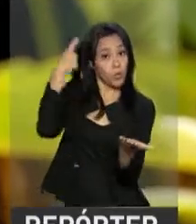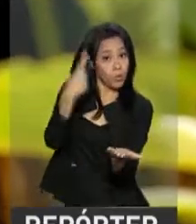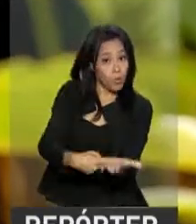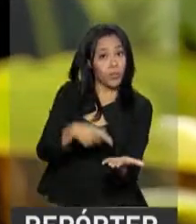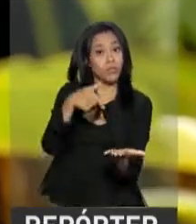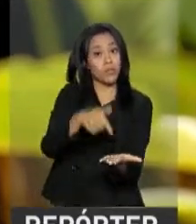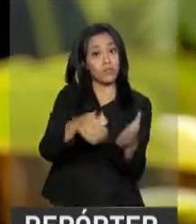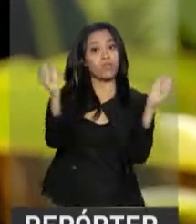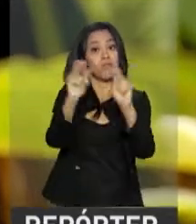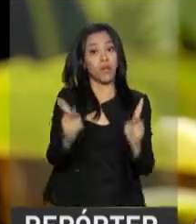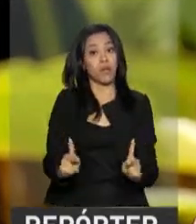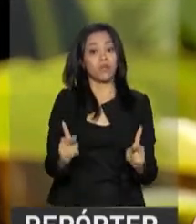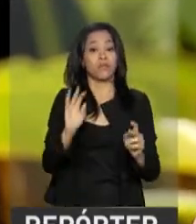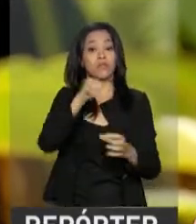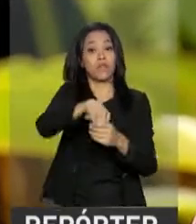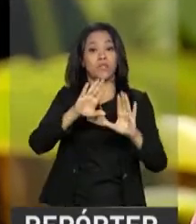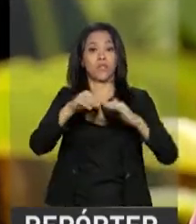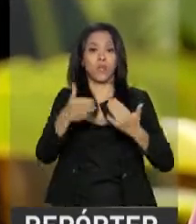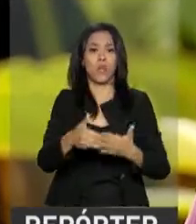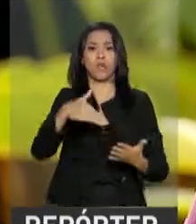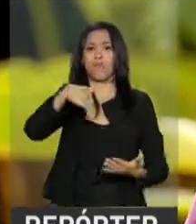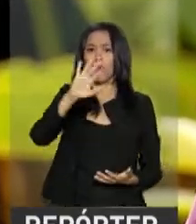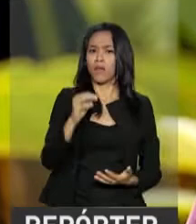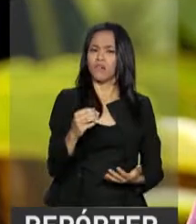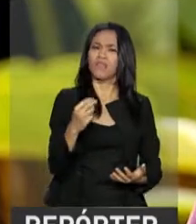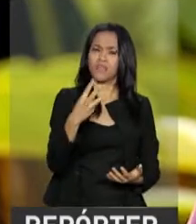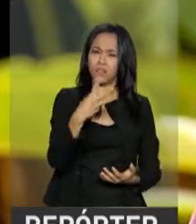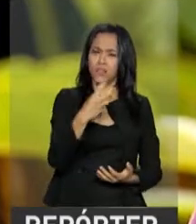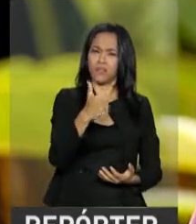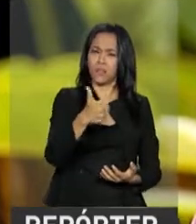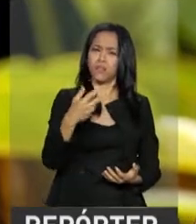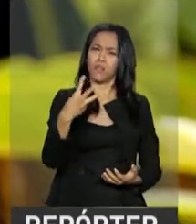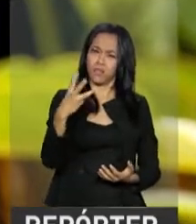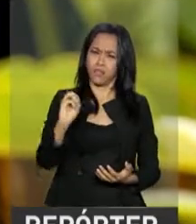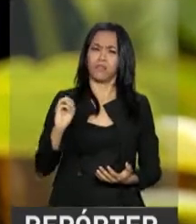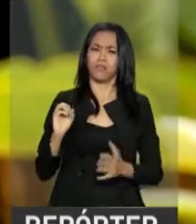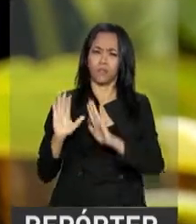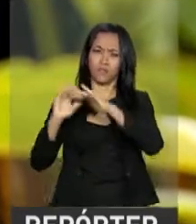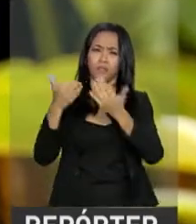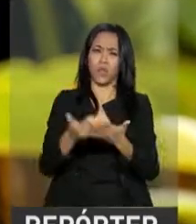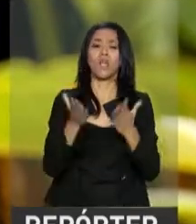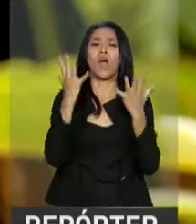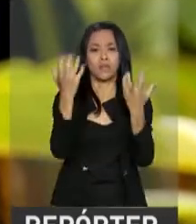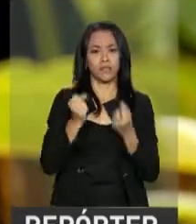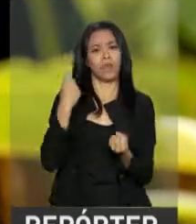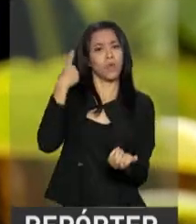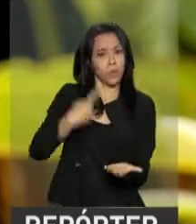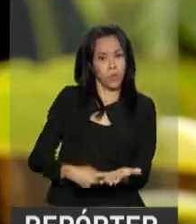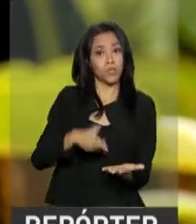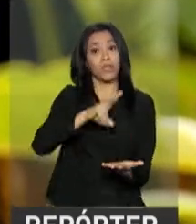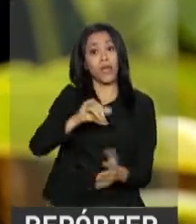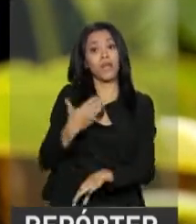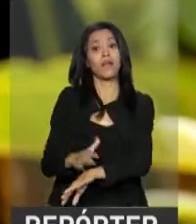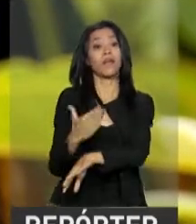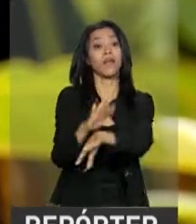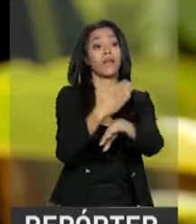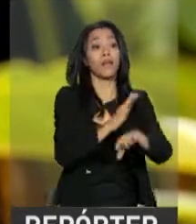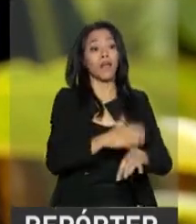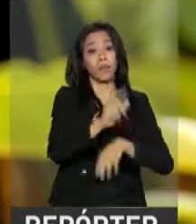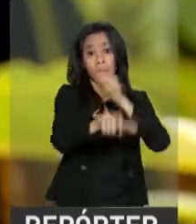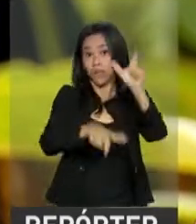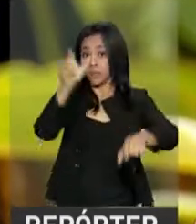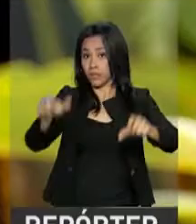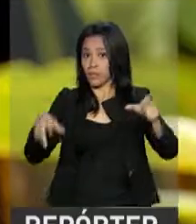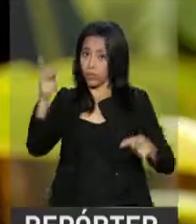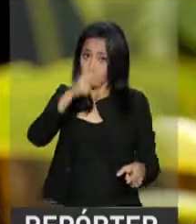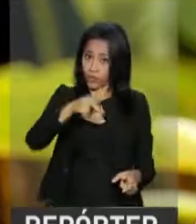mais de 330 instituições já aderiram ao pacto e vão capacitar professores da educação básica na mediação